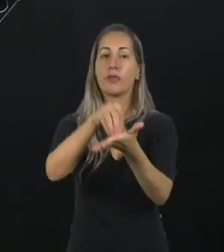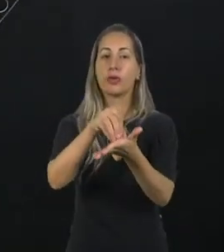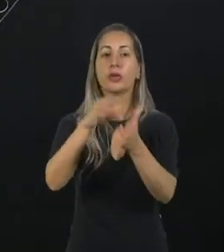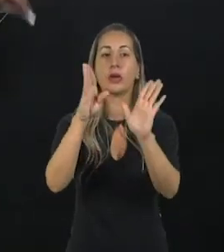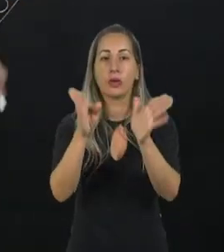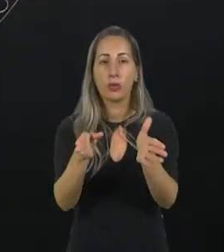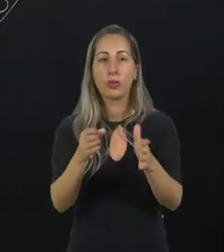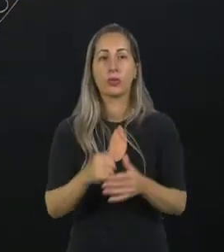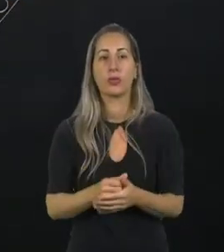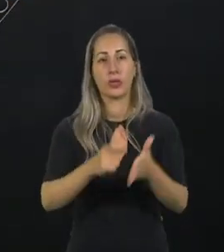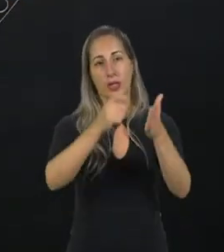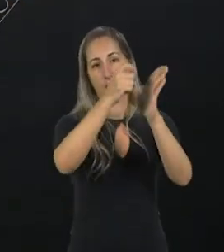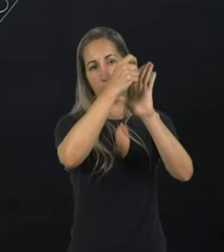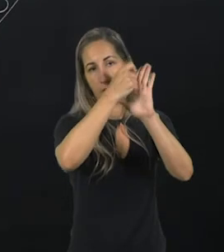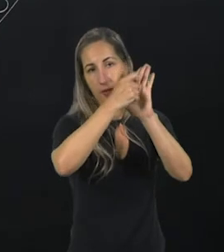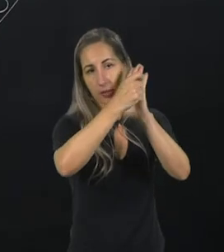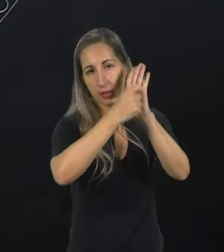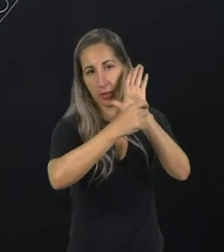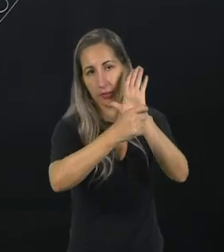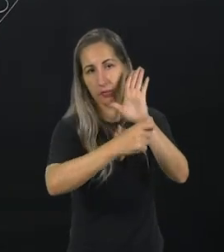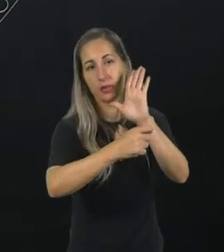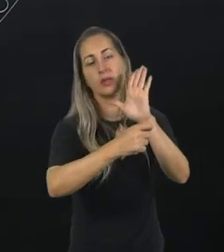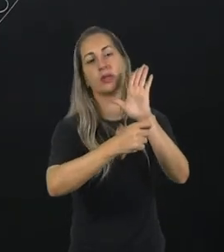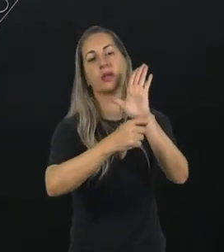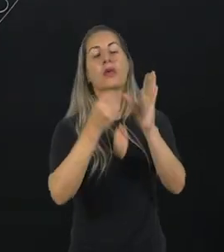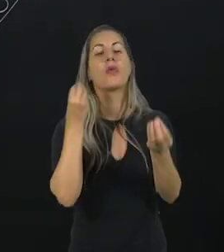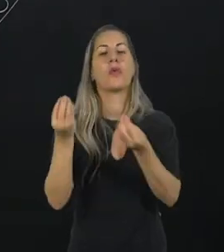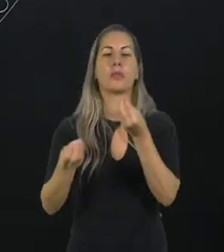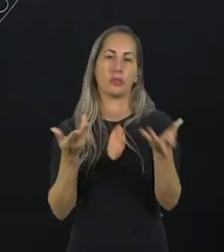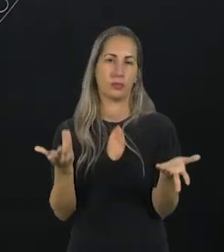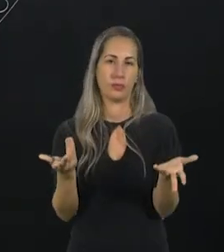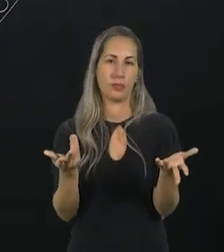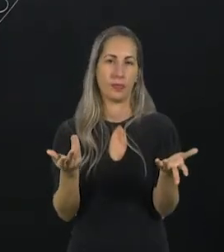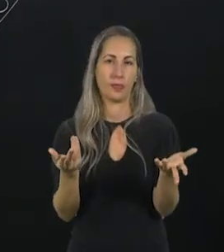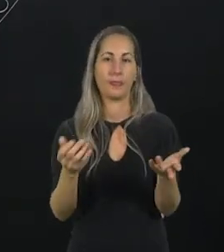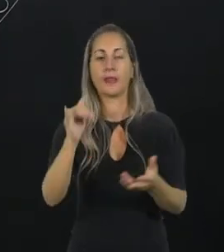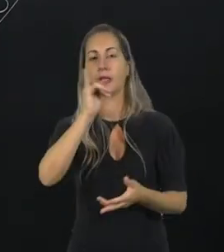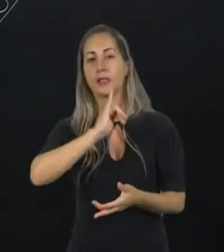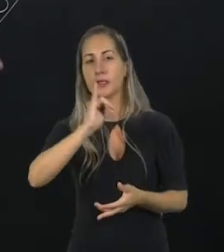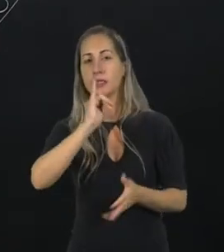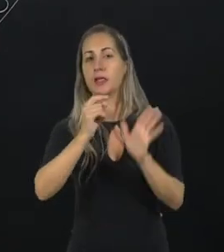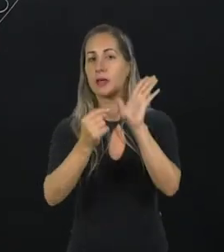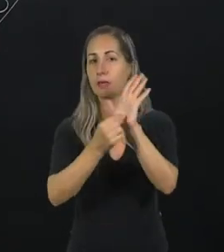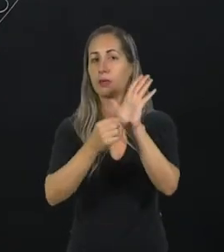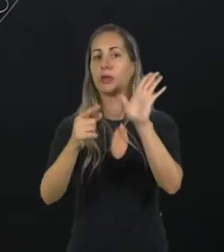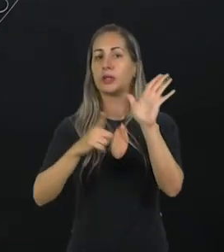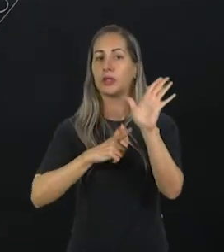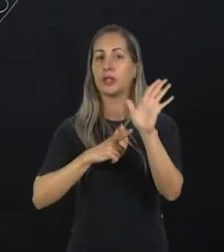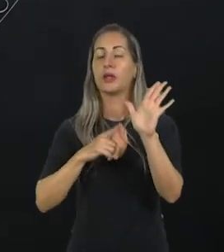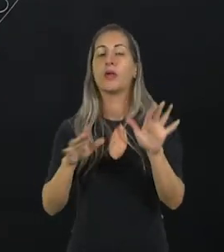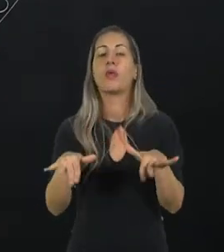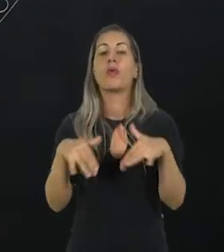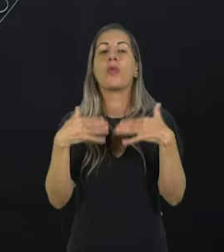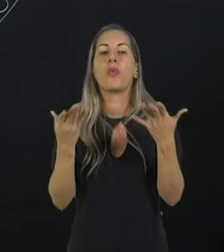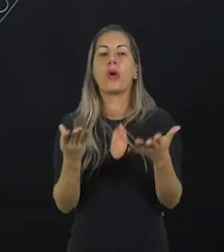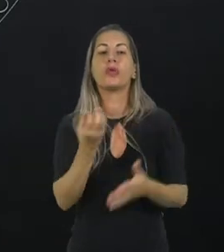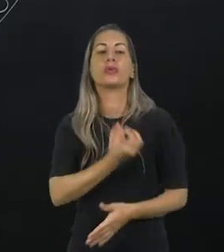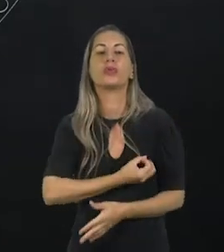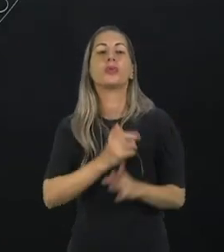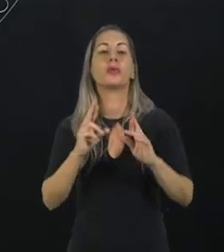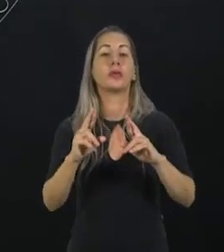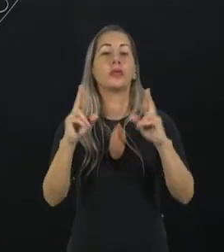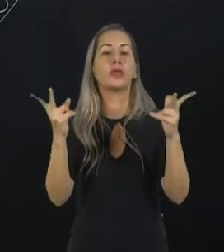agora é escrever esse resultado. Como? Nesse exemplo, nós utilizamos quais números